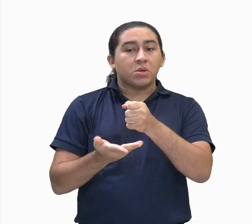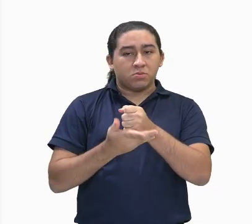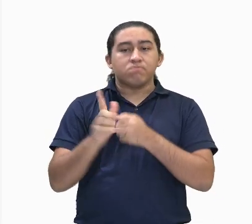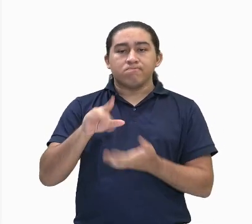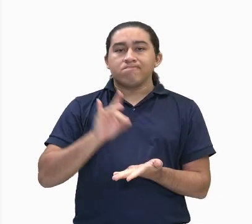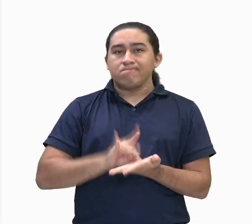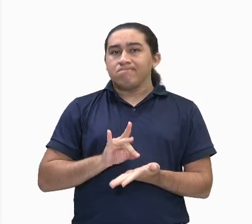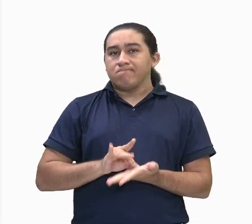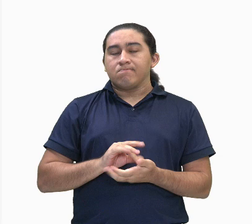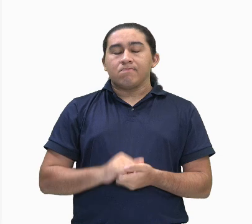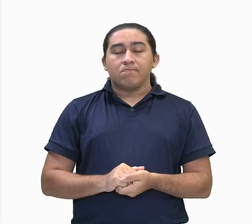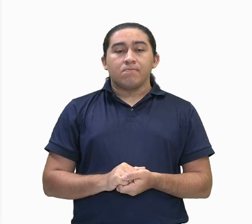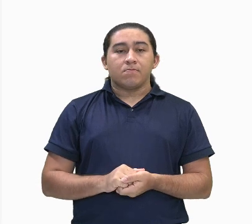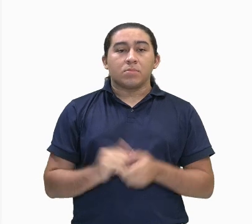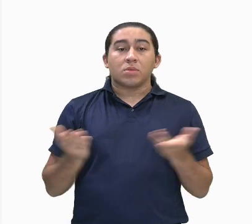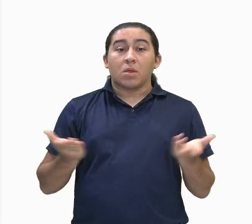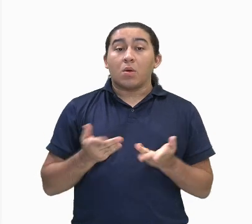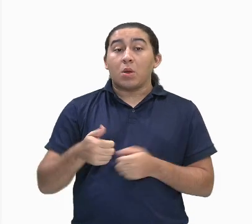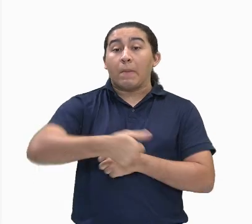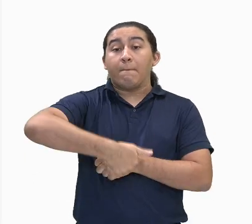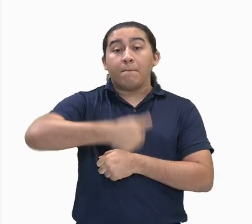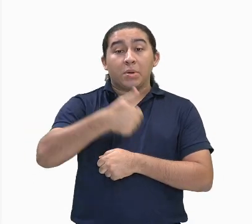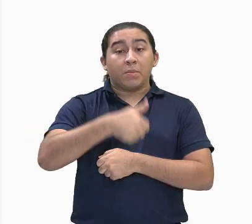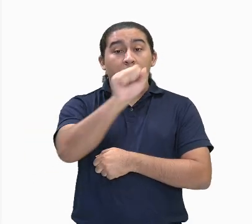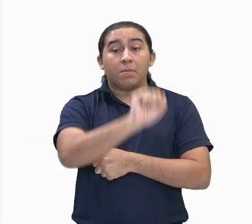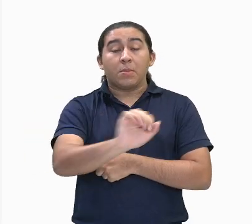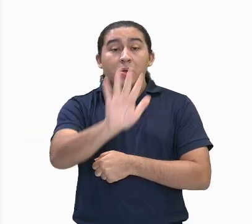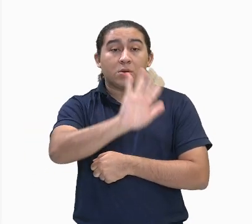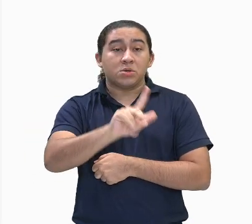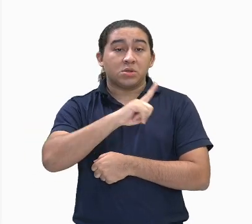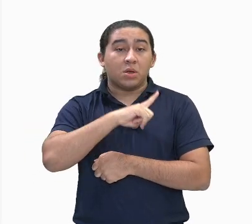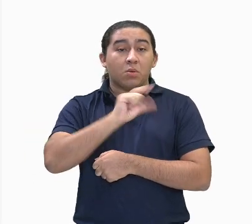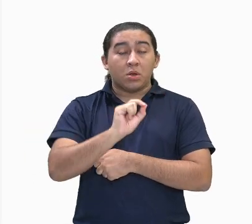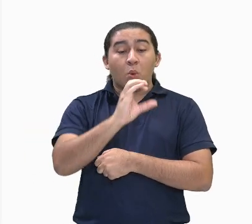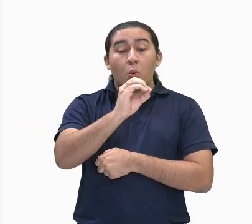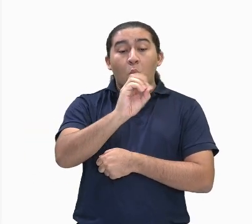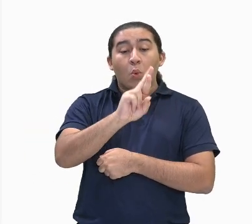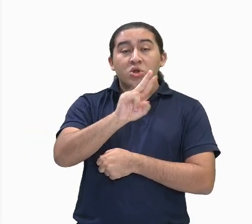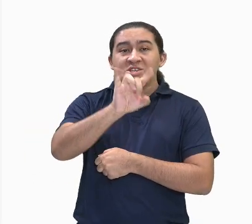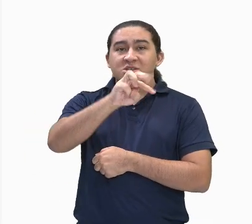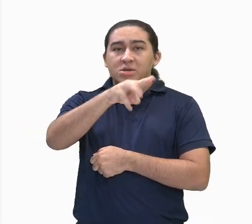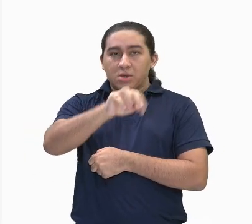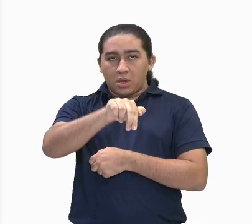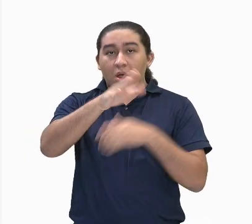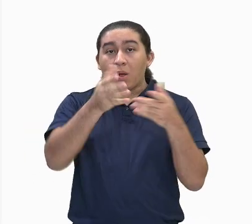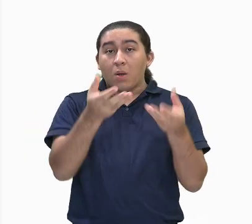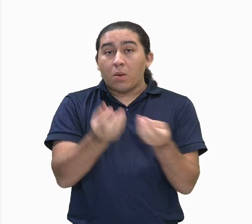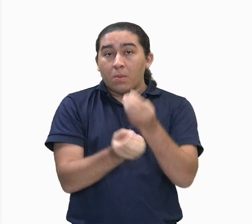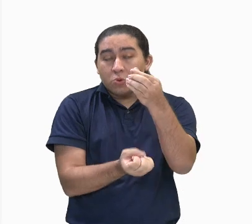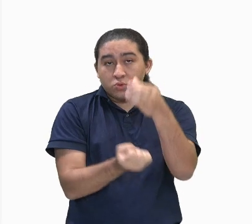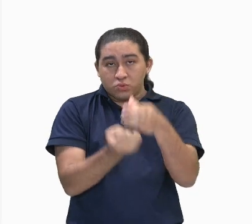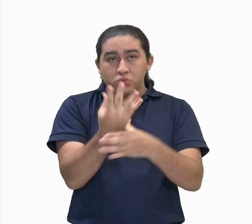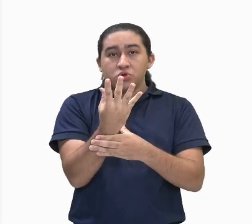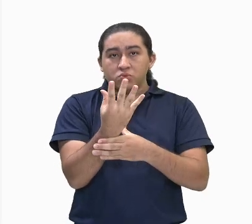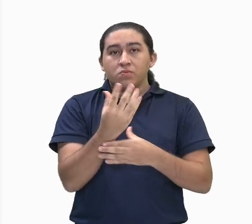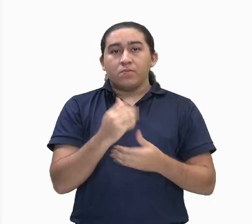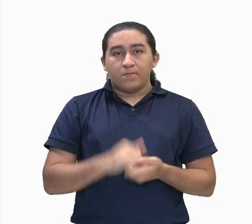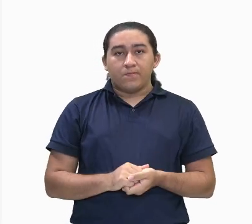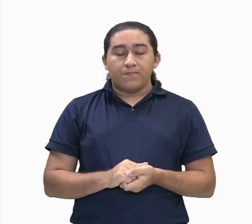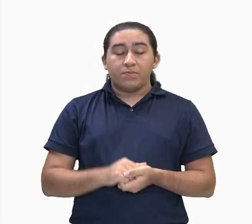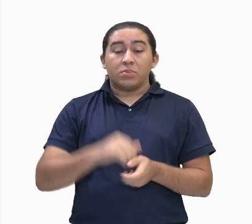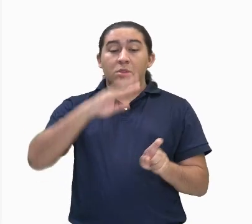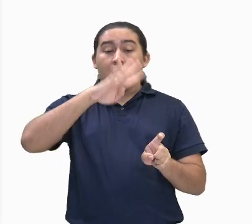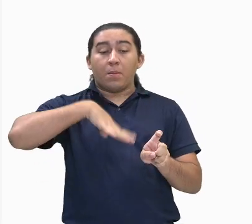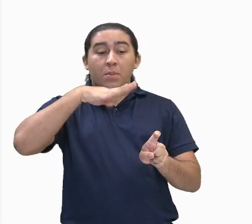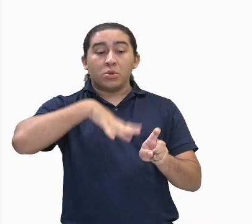real. Vamos lá, em primeiro lugar, nós temos os mitos de origem. São os mitos que